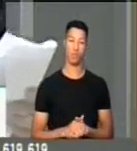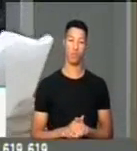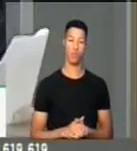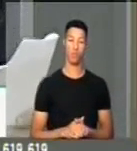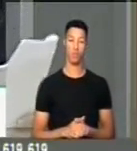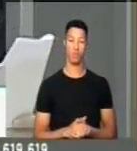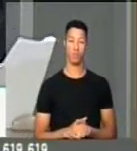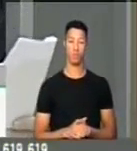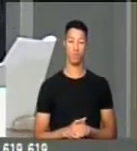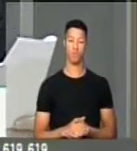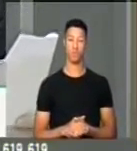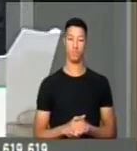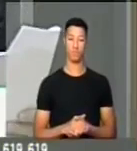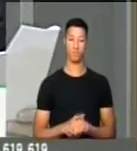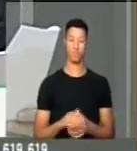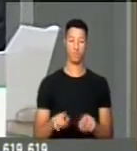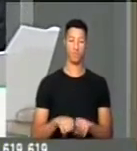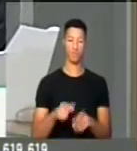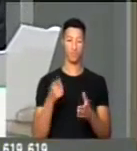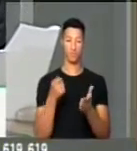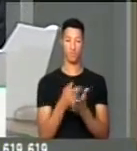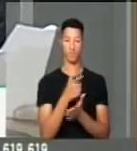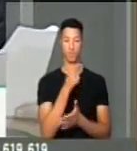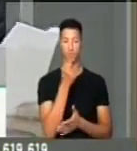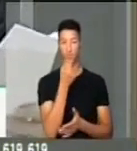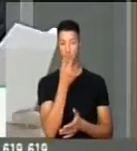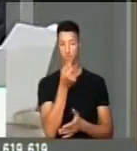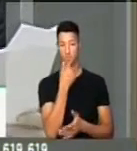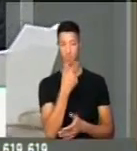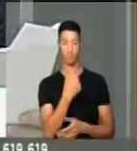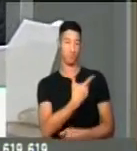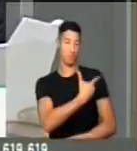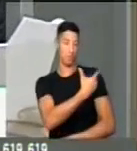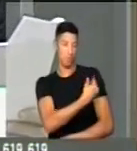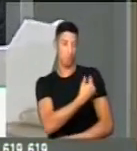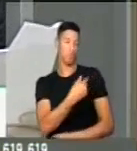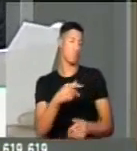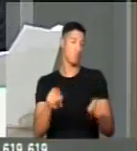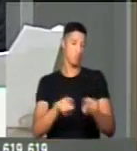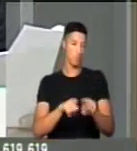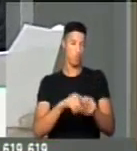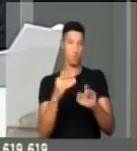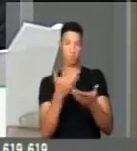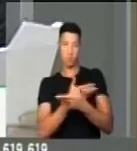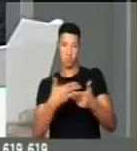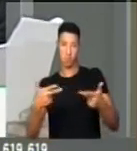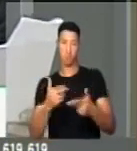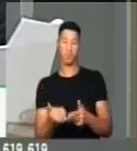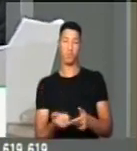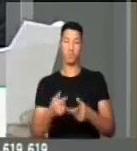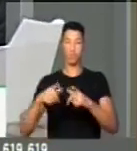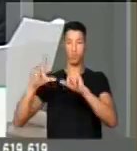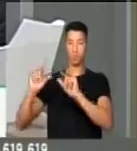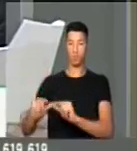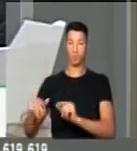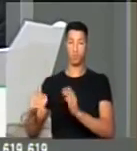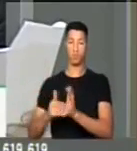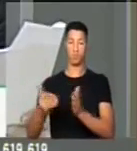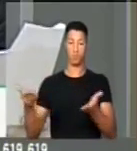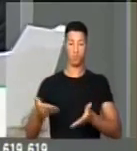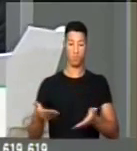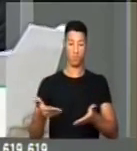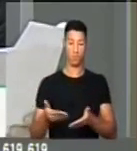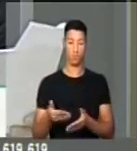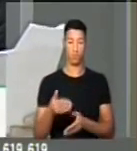reais. Compra de medicamento, vacina e insumos estratégicos. Uma economia até